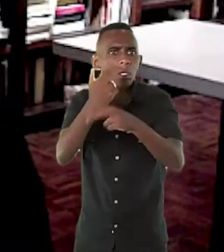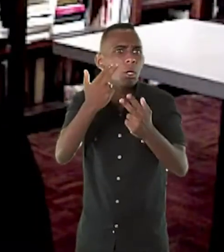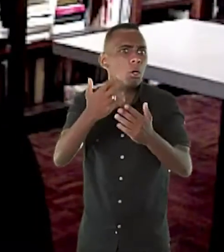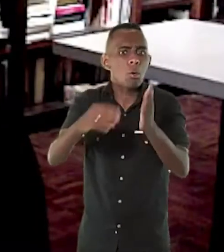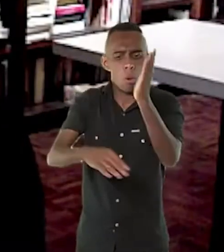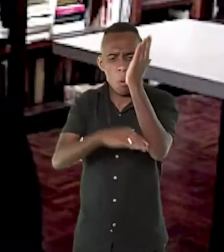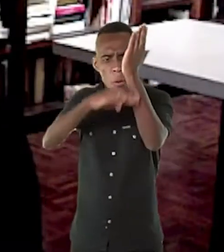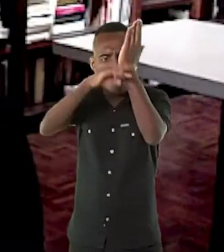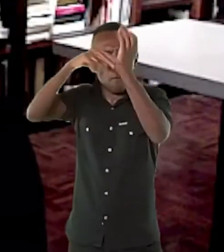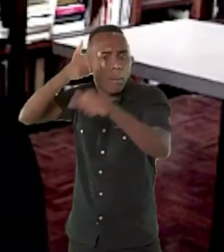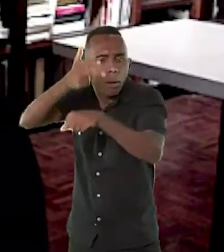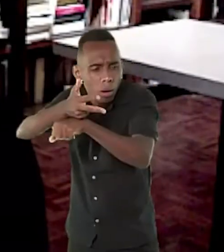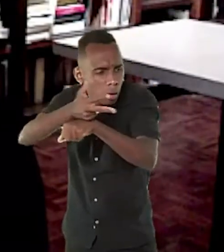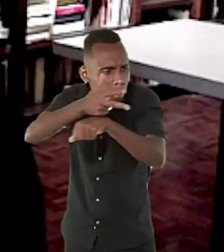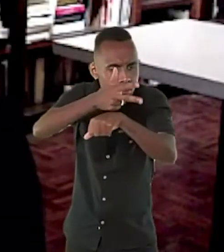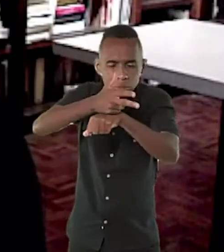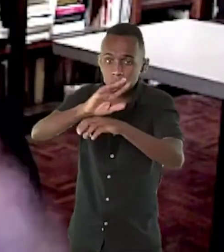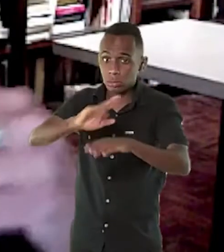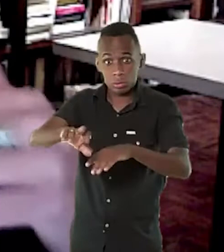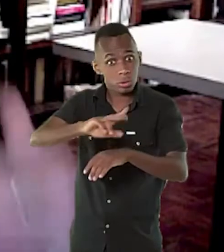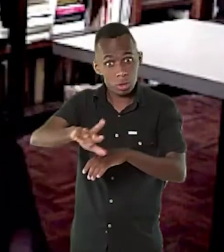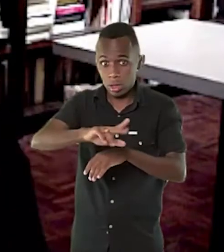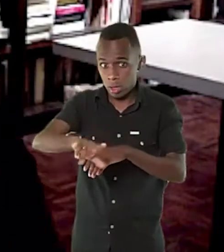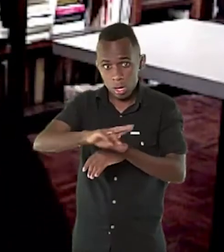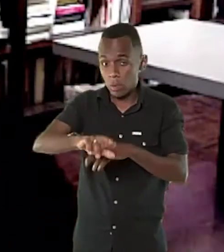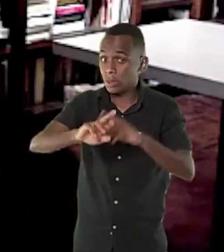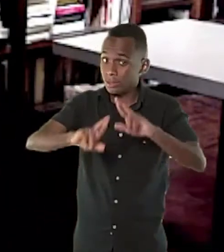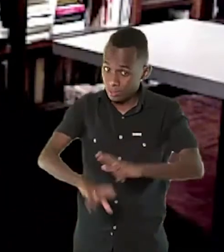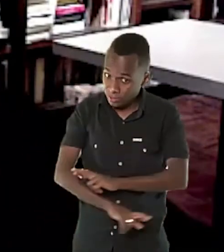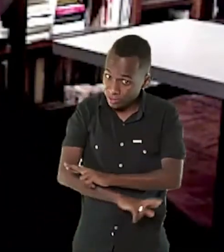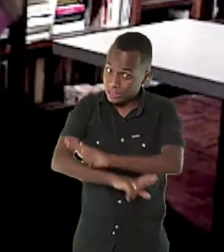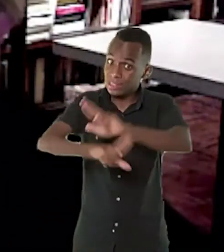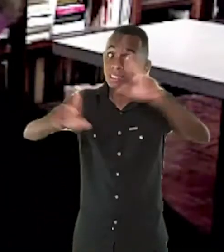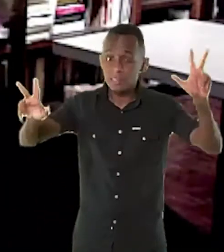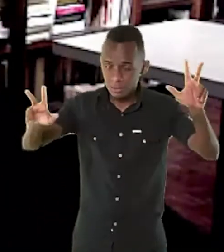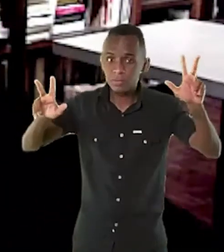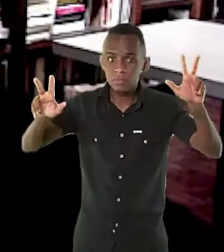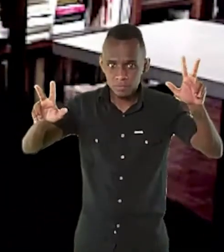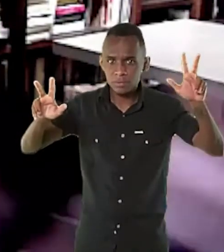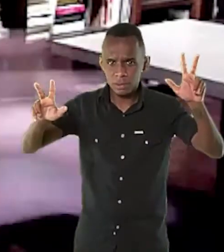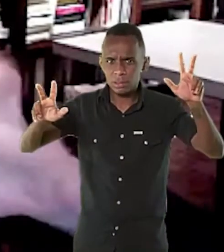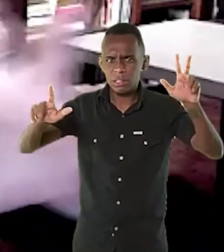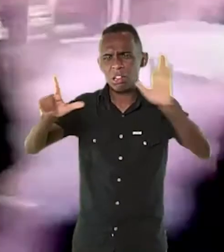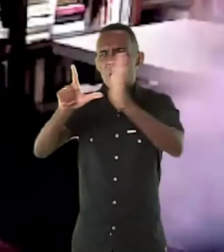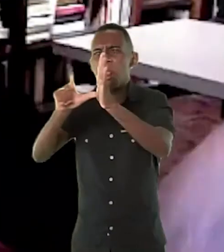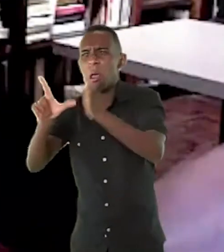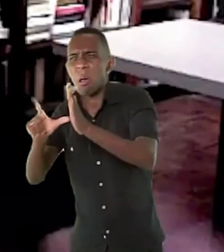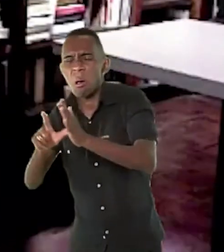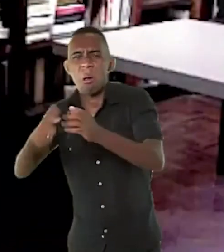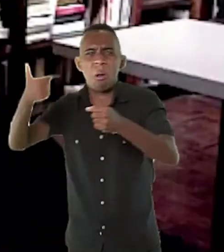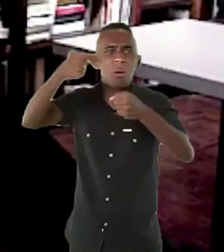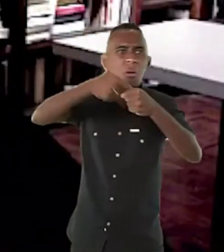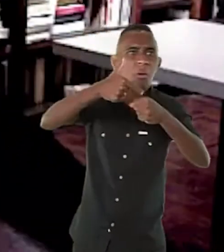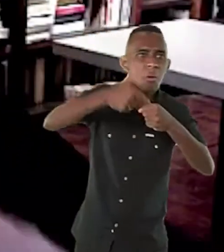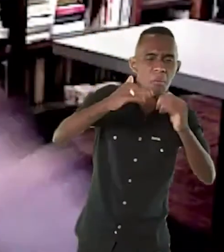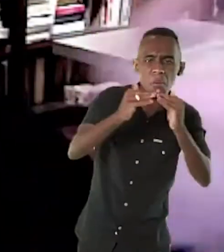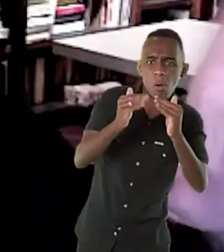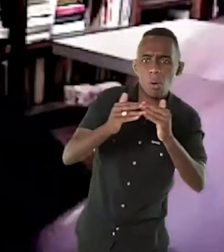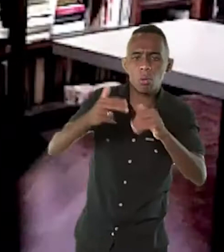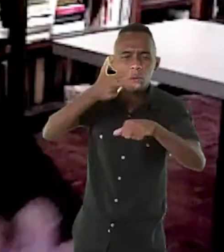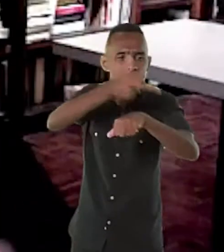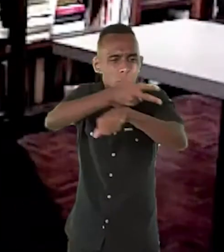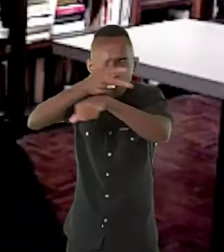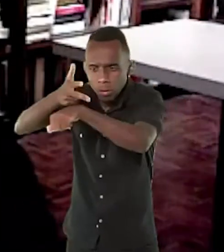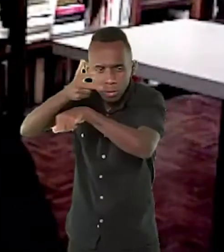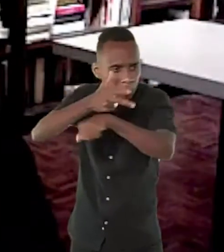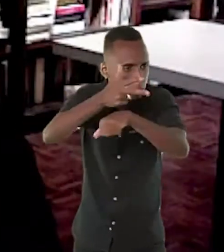seu prédio, igual aquela que tem na loja, igual aquela que tem no posto de gasolina, que fica gravando